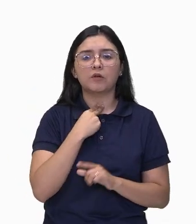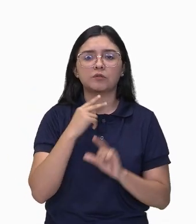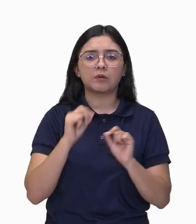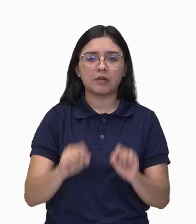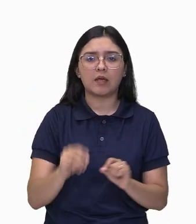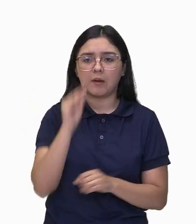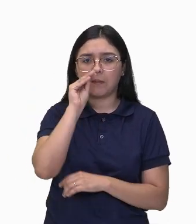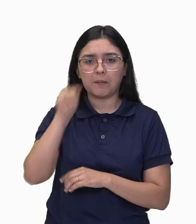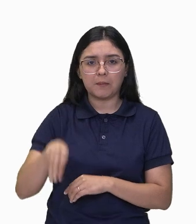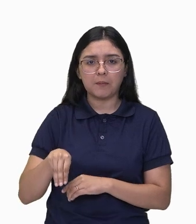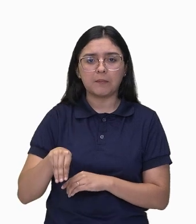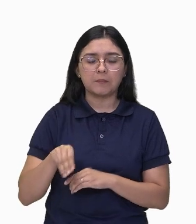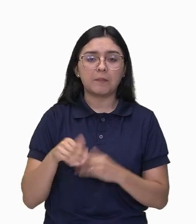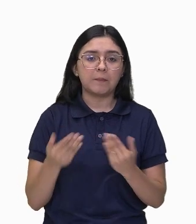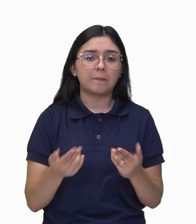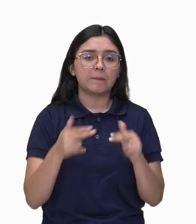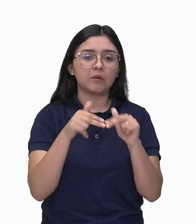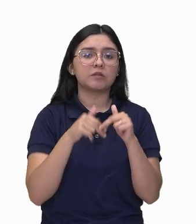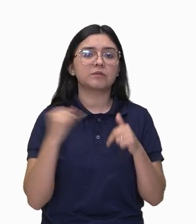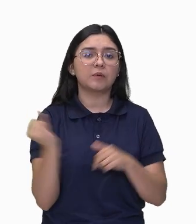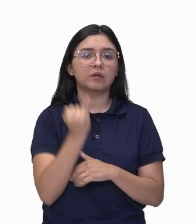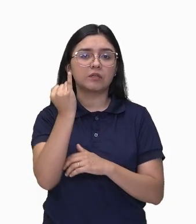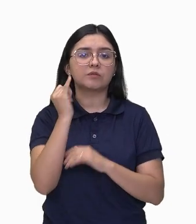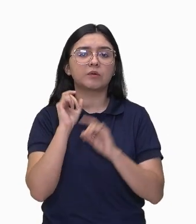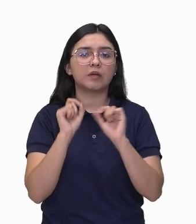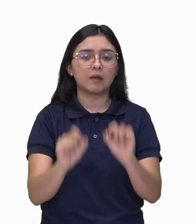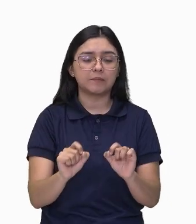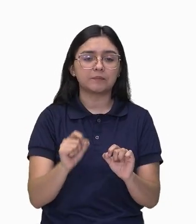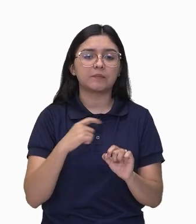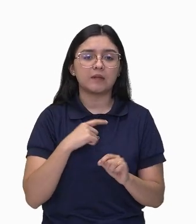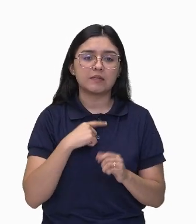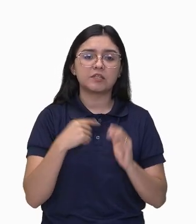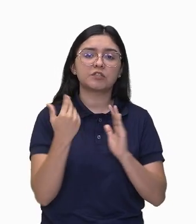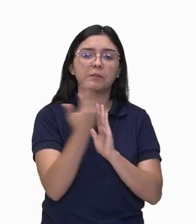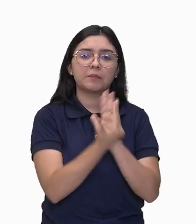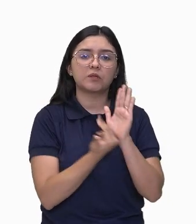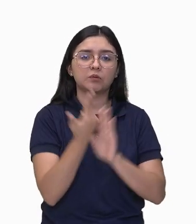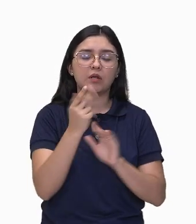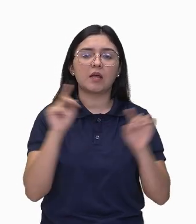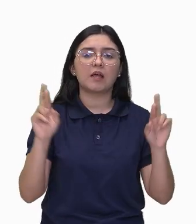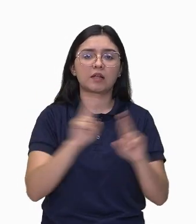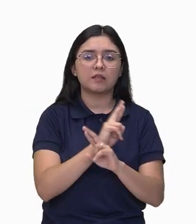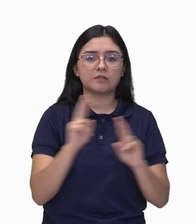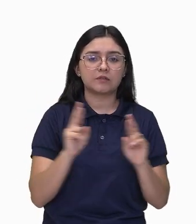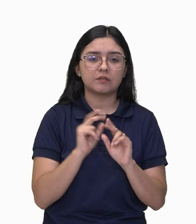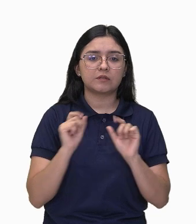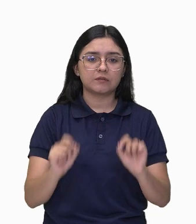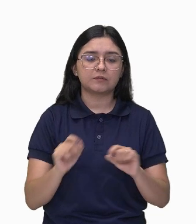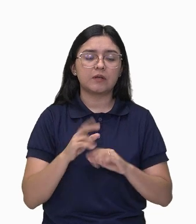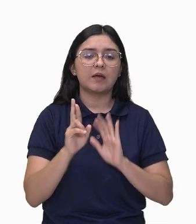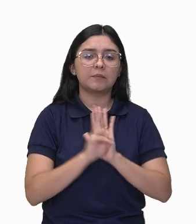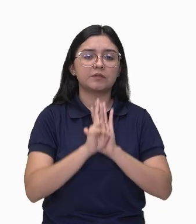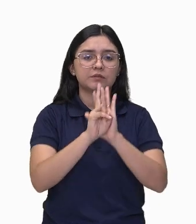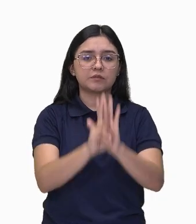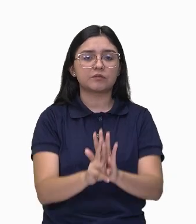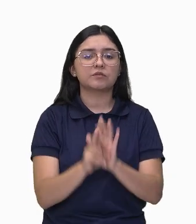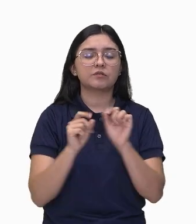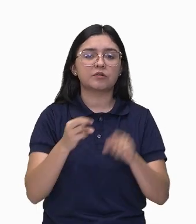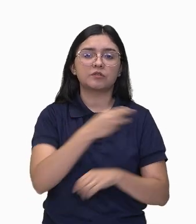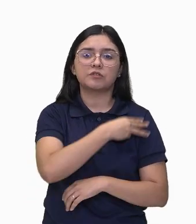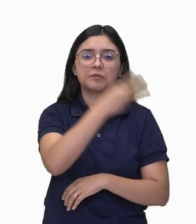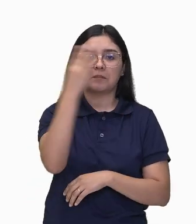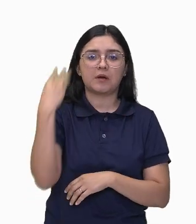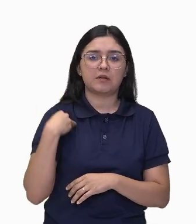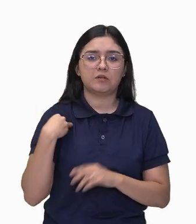abandonar. Por isso, a importância também, né, dessas pinturas aí ligadas ao Rafael Sanzio, nessa representação, então, de Maria